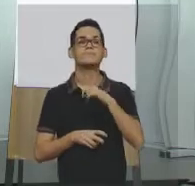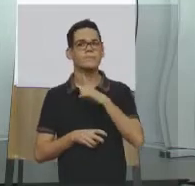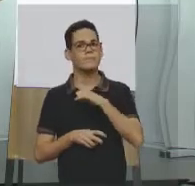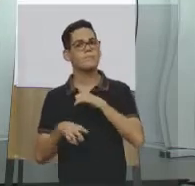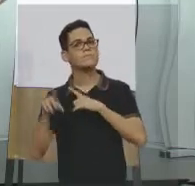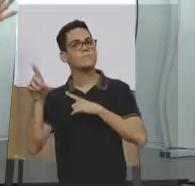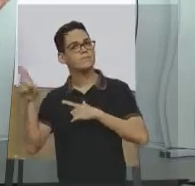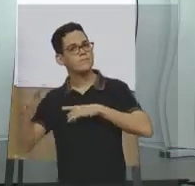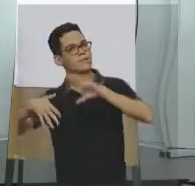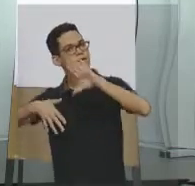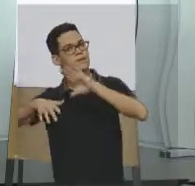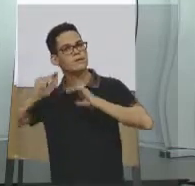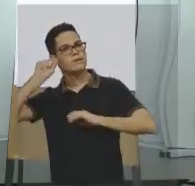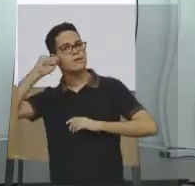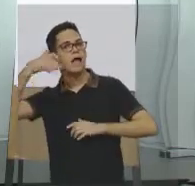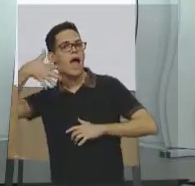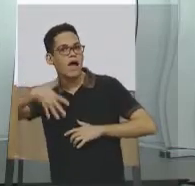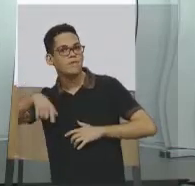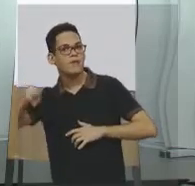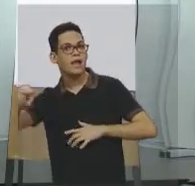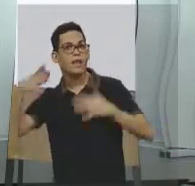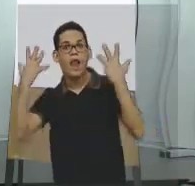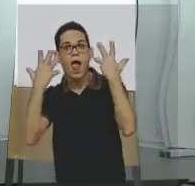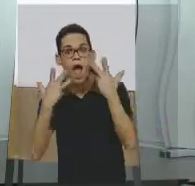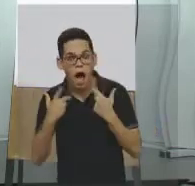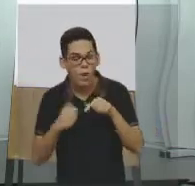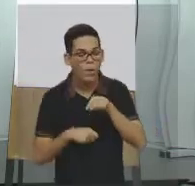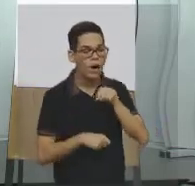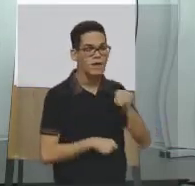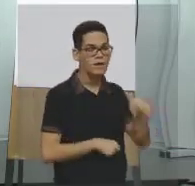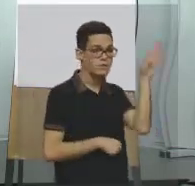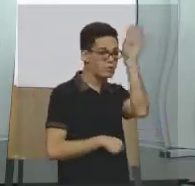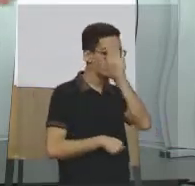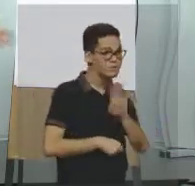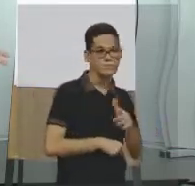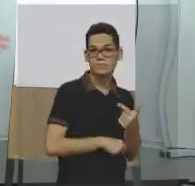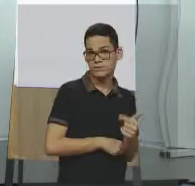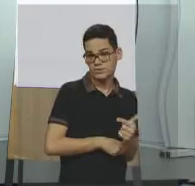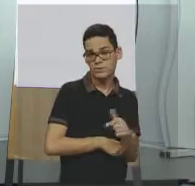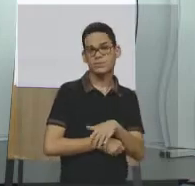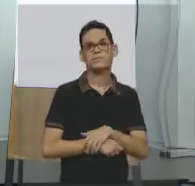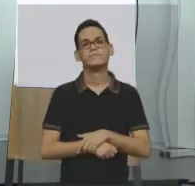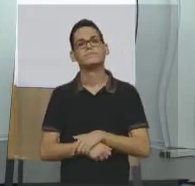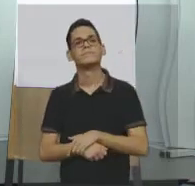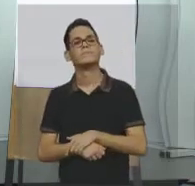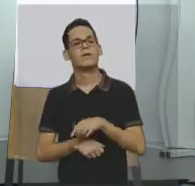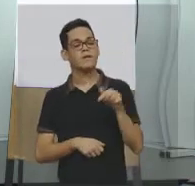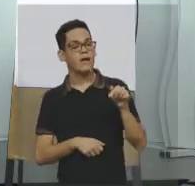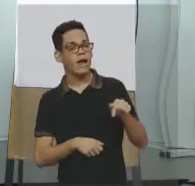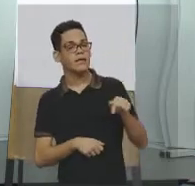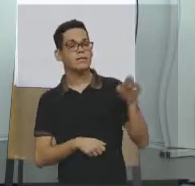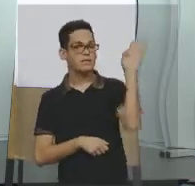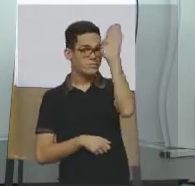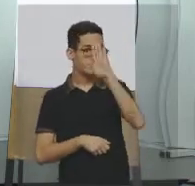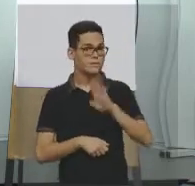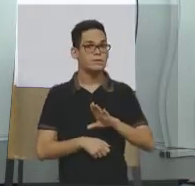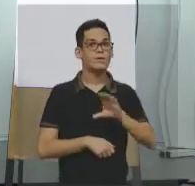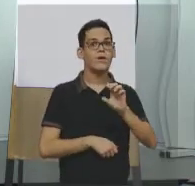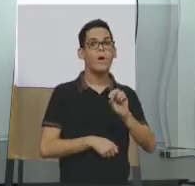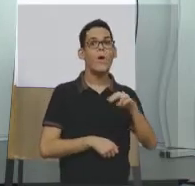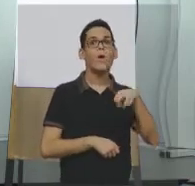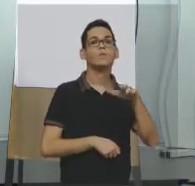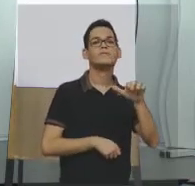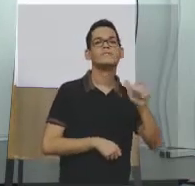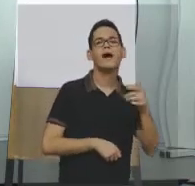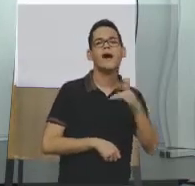África, mas nós não temos leões no Brasil. Onças são características aqui do Brasil, da América do Sul.